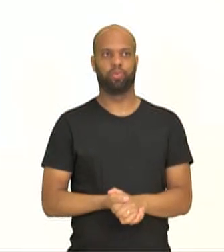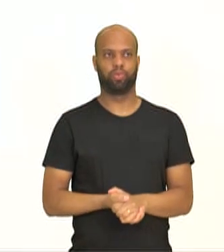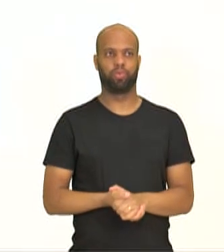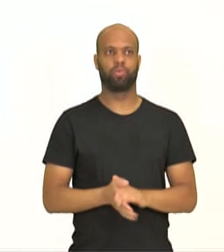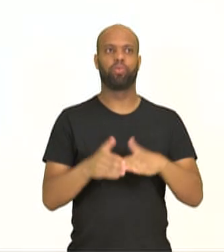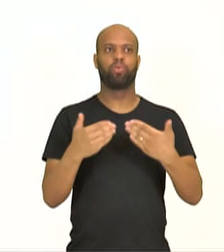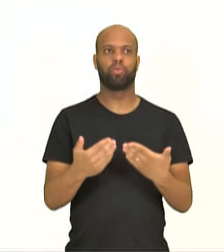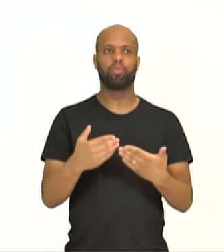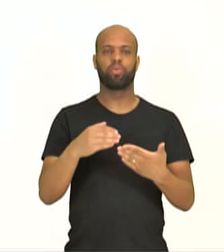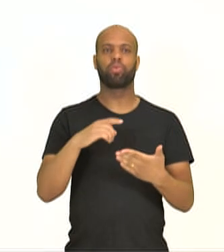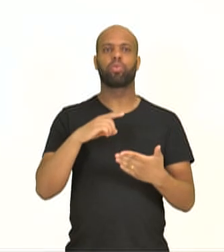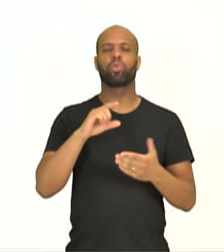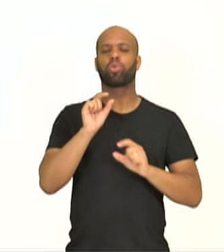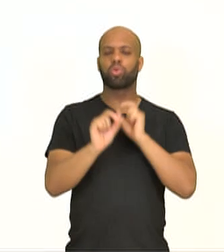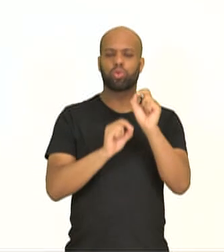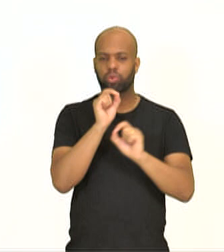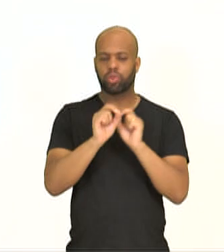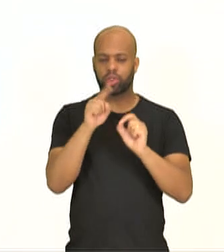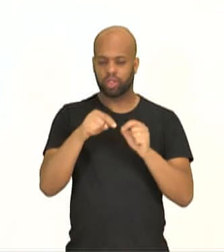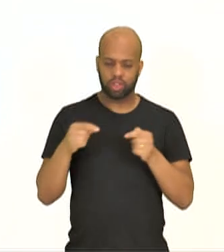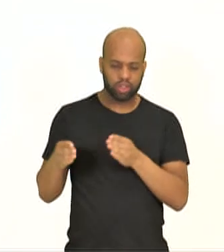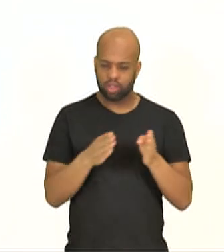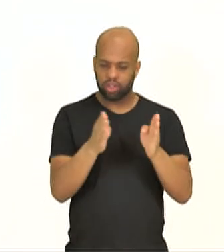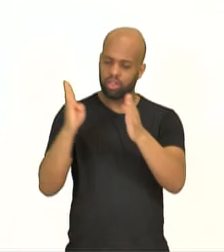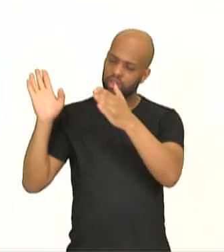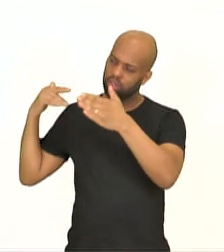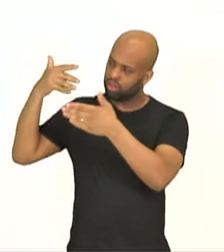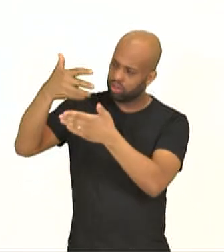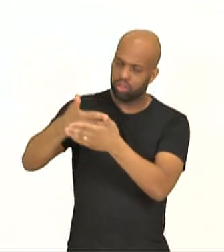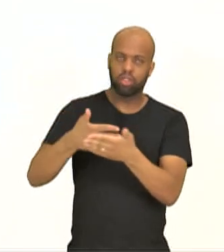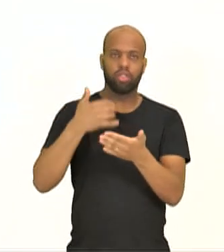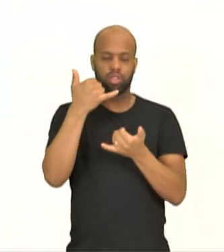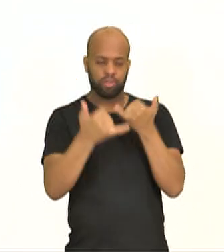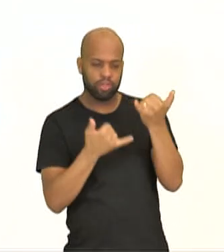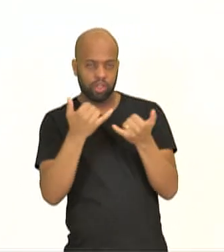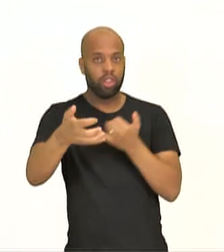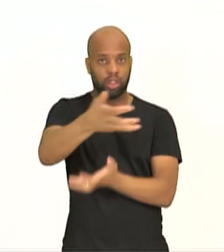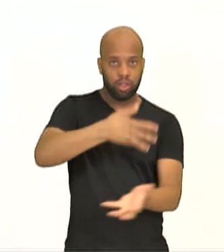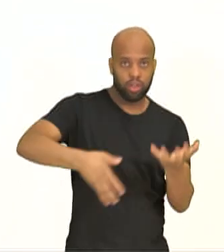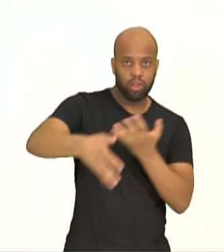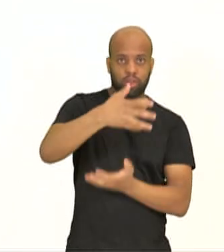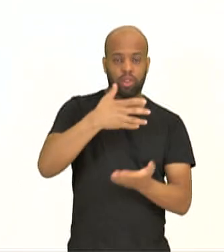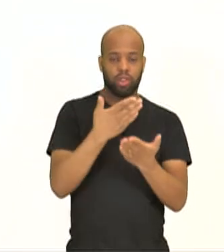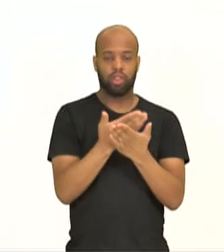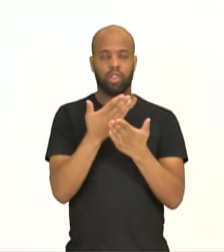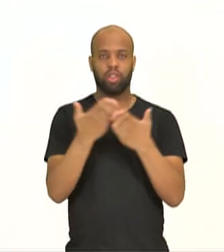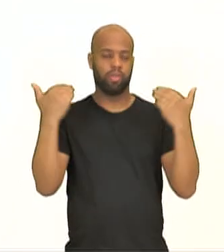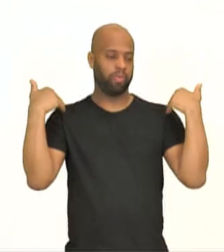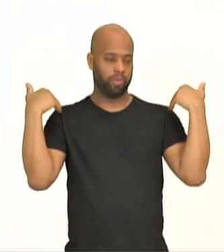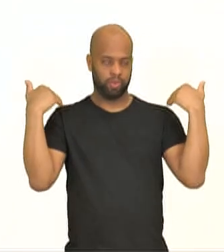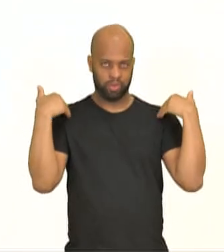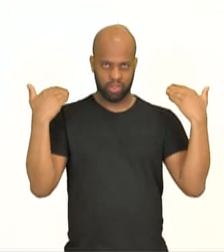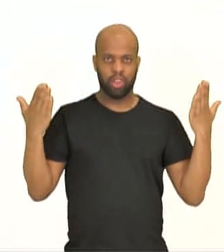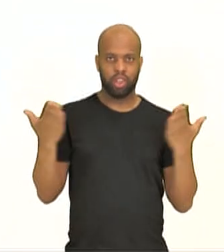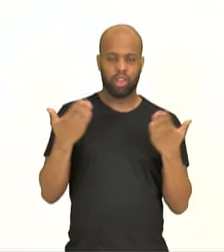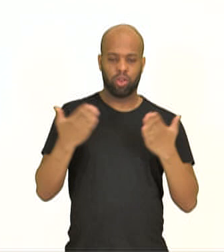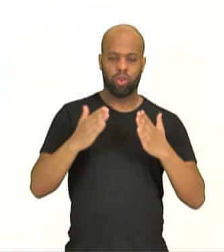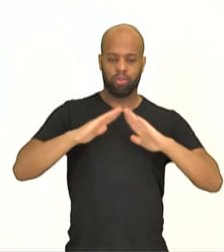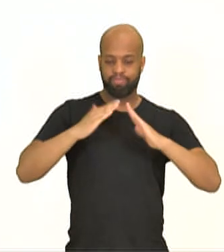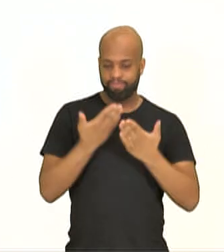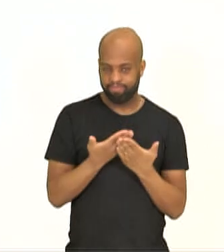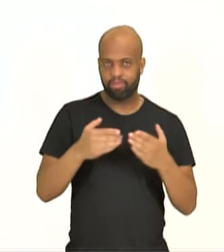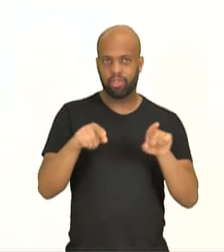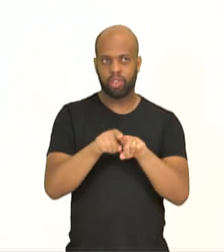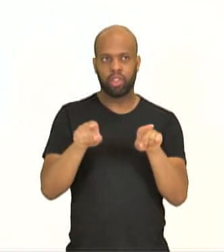Então, qual que é a trajetória dos jogos cooperativos dentro da aula de Educação Física, dentro desse nosso mundo escolar, dessa